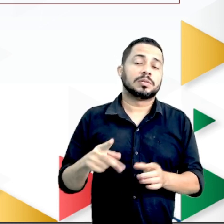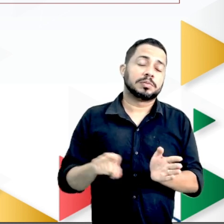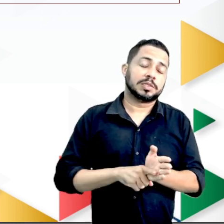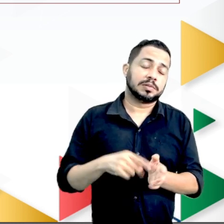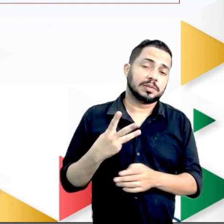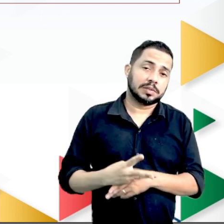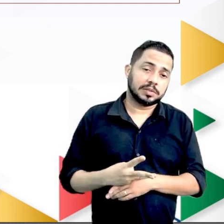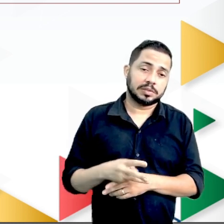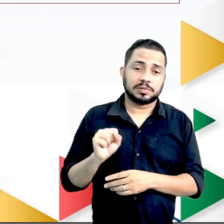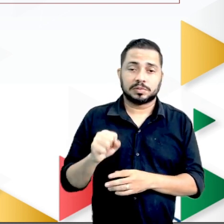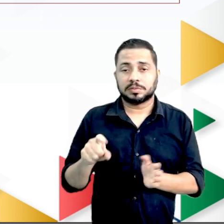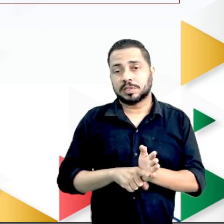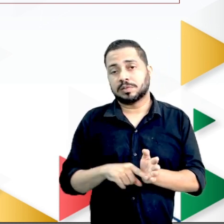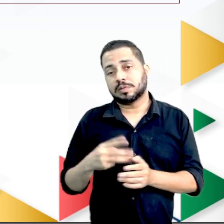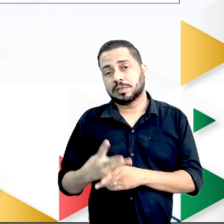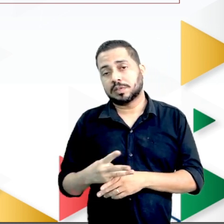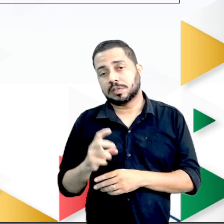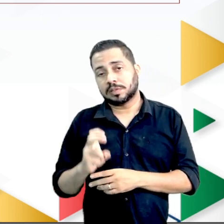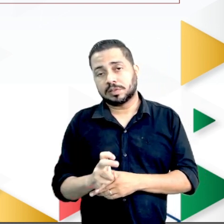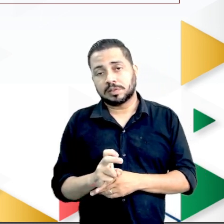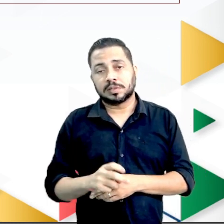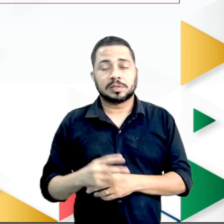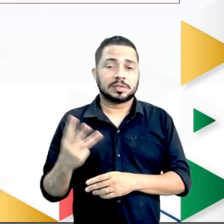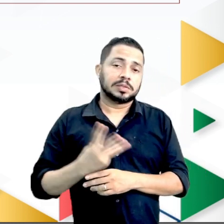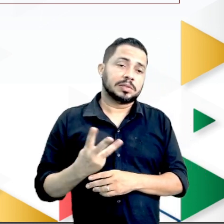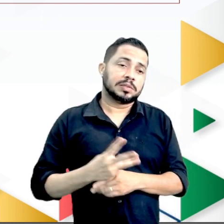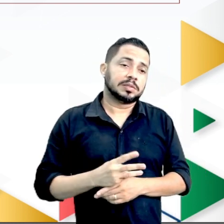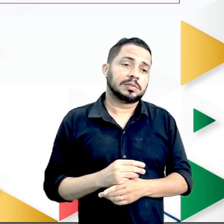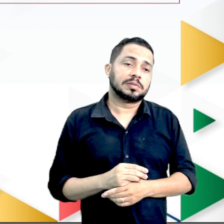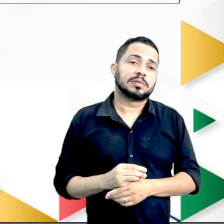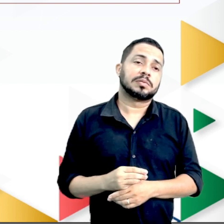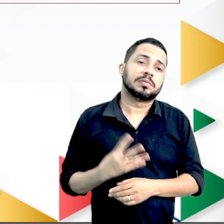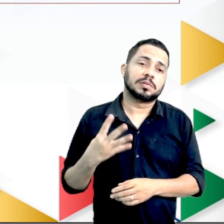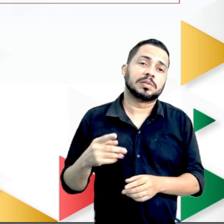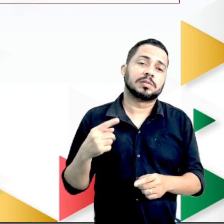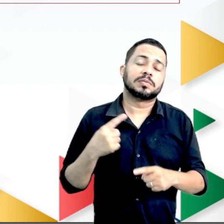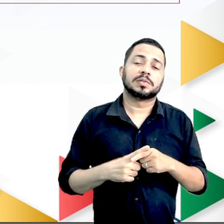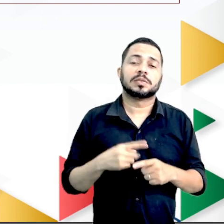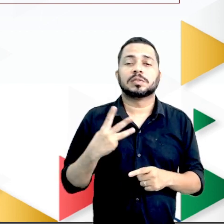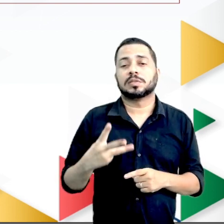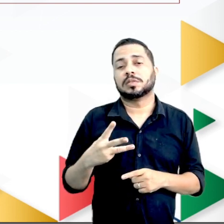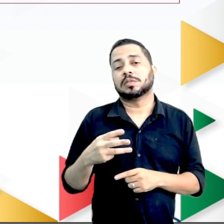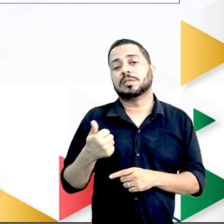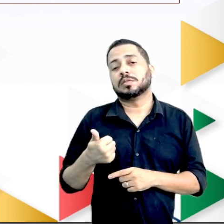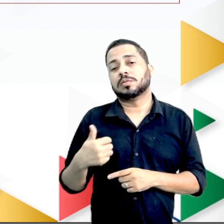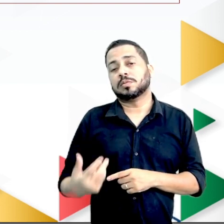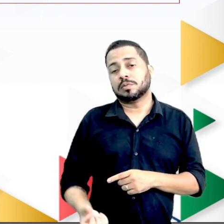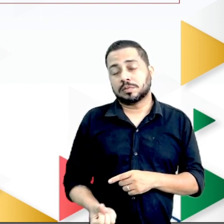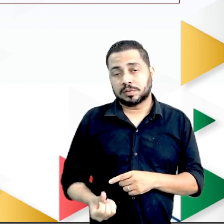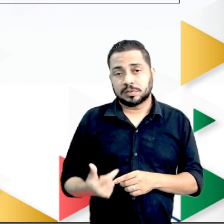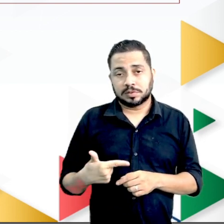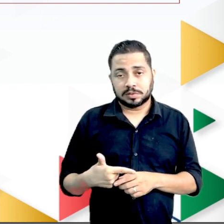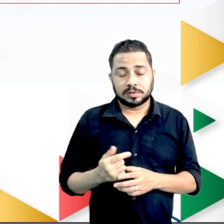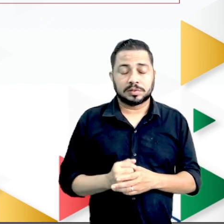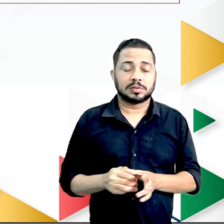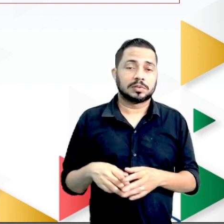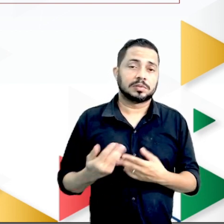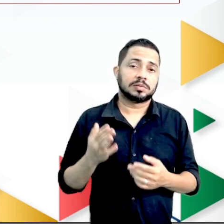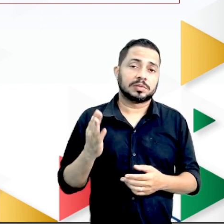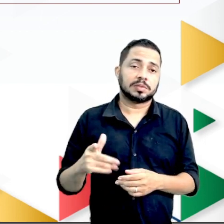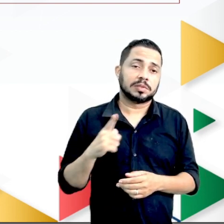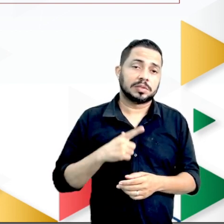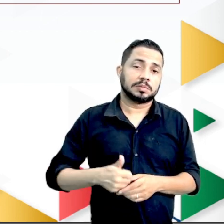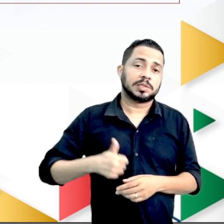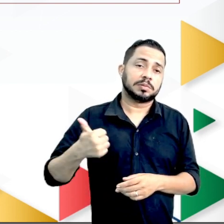3. 8 menos 3 dá 5. A terceira, 4 vezes 3, 12. 12 menos 3 dá 9. Então, eu já tenho.